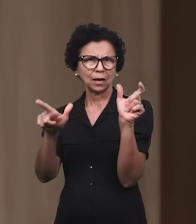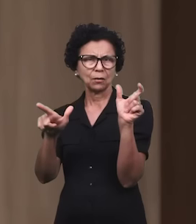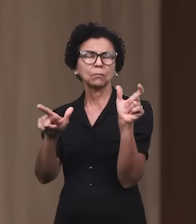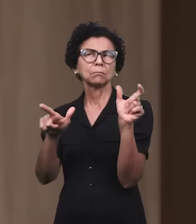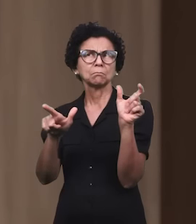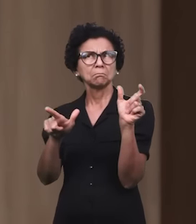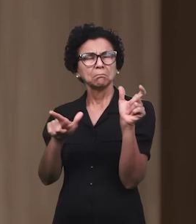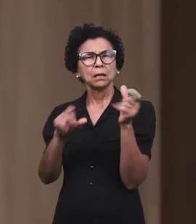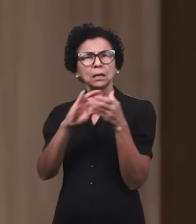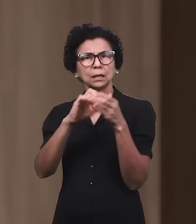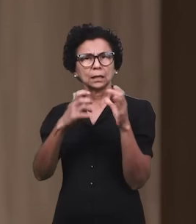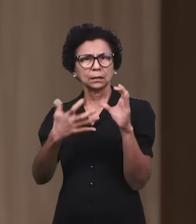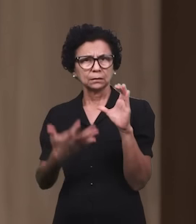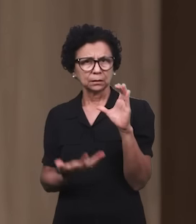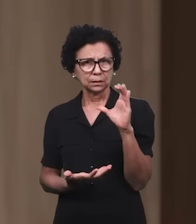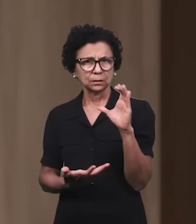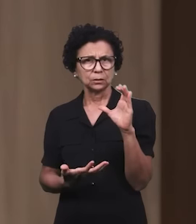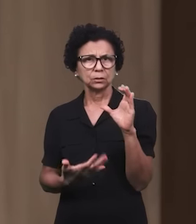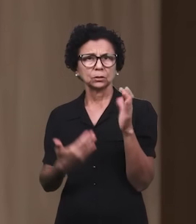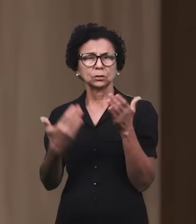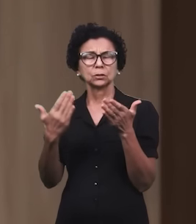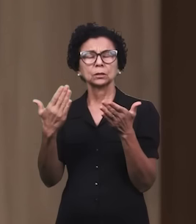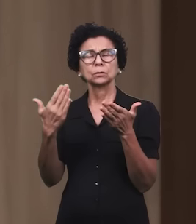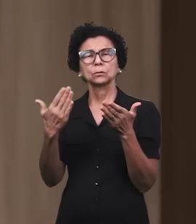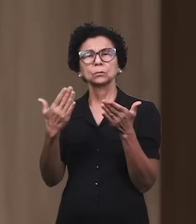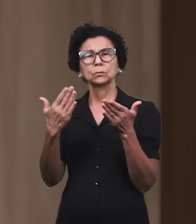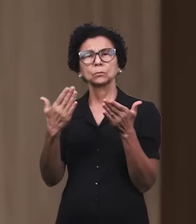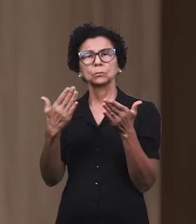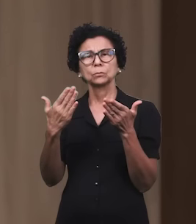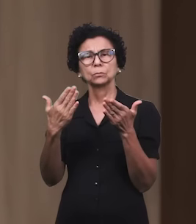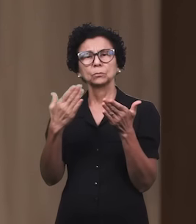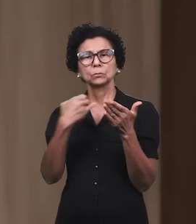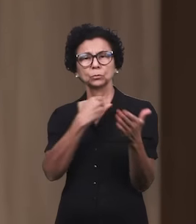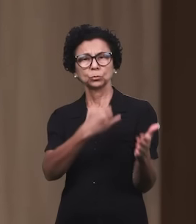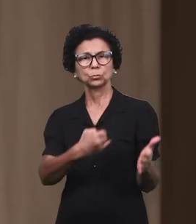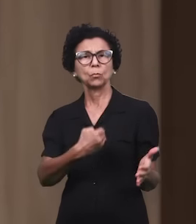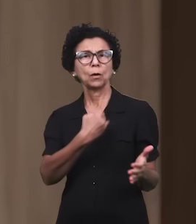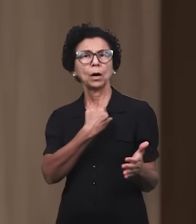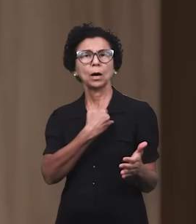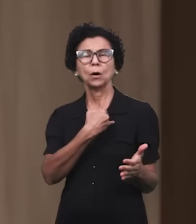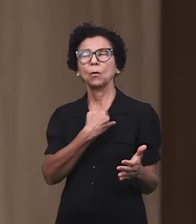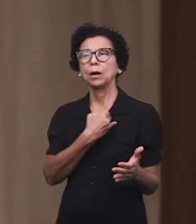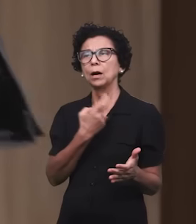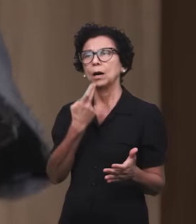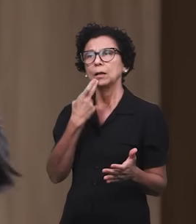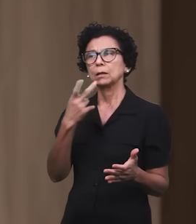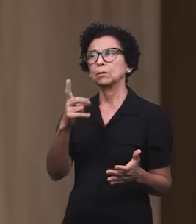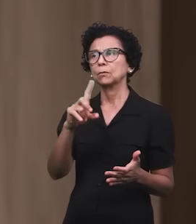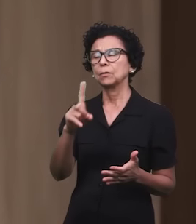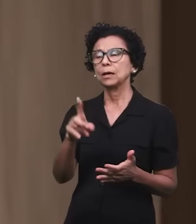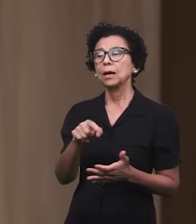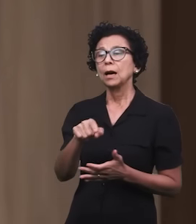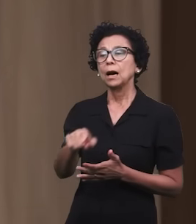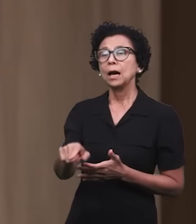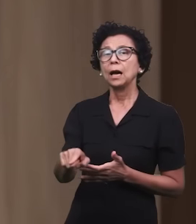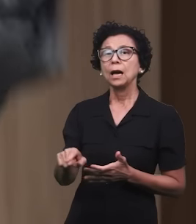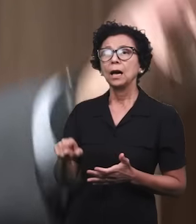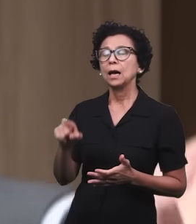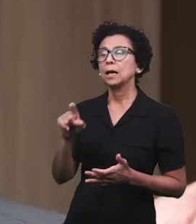João, não é? Uma palavra característica. João, ele não fala, esta foi